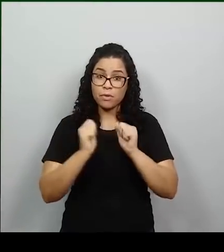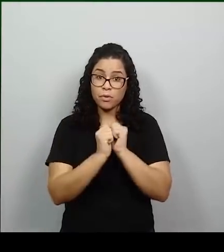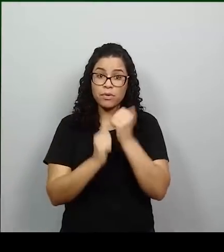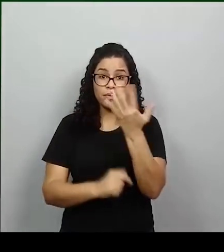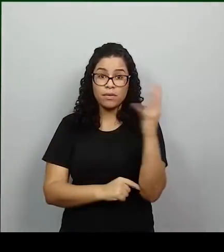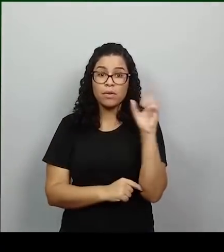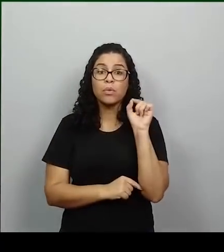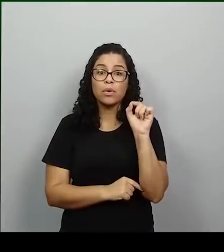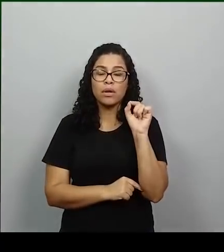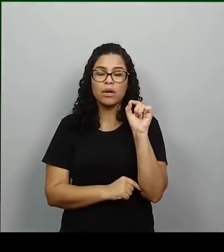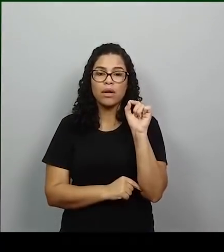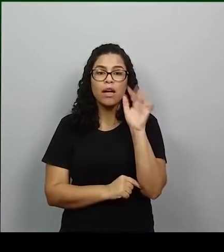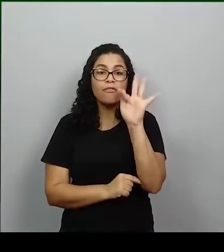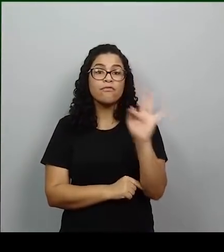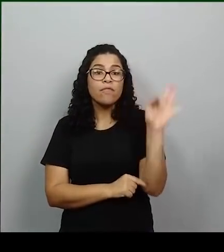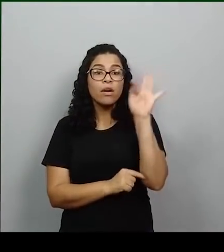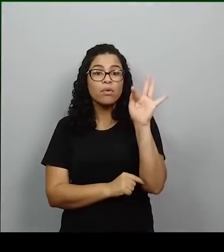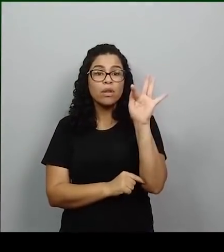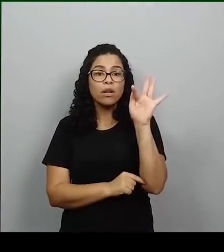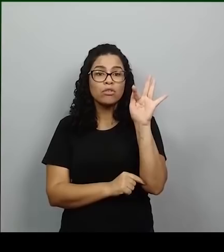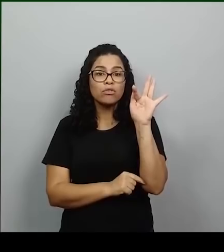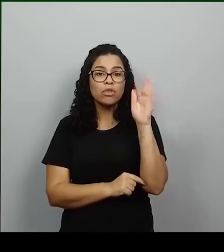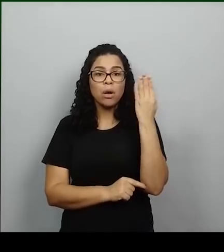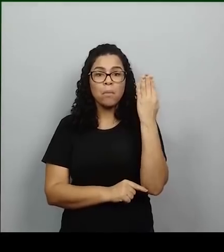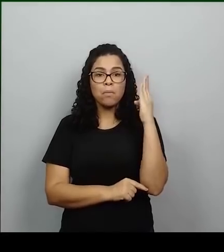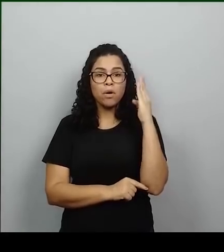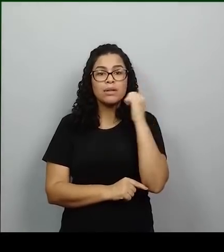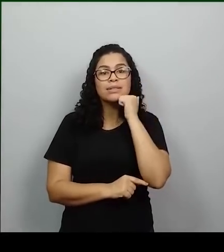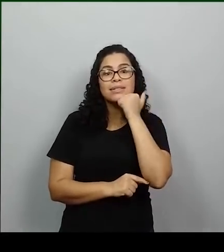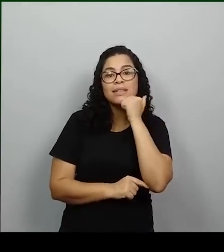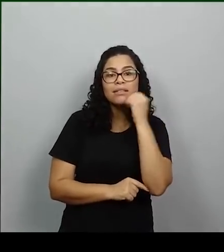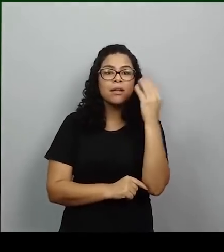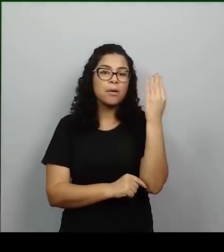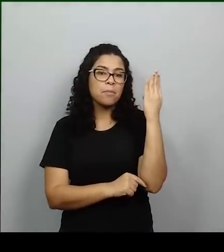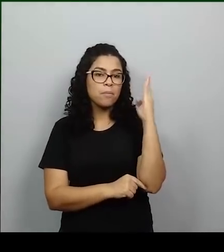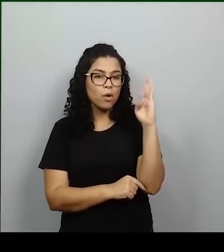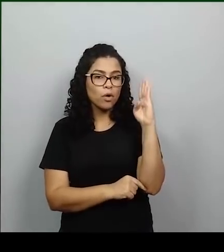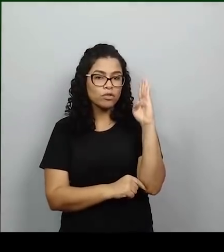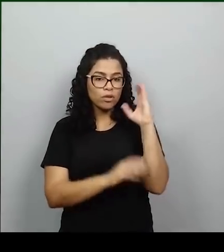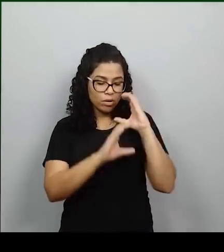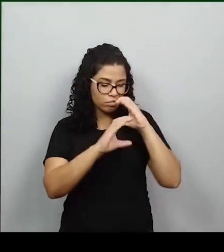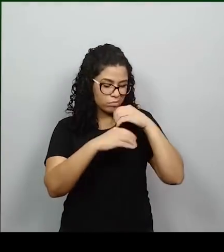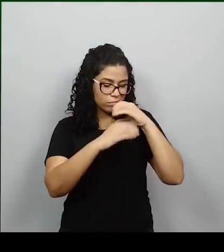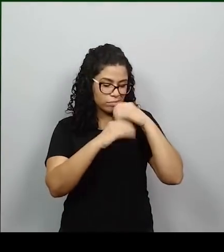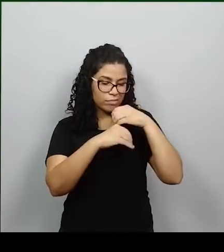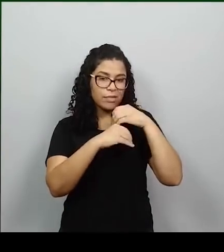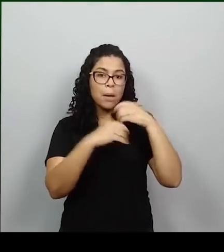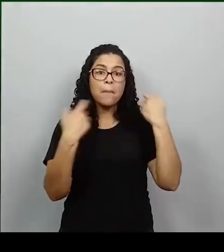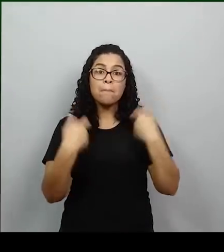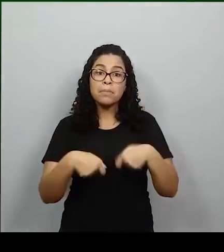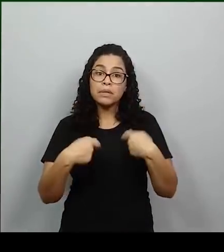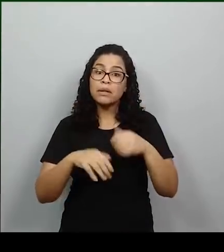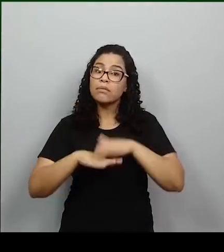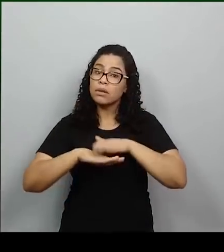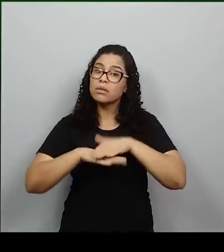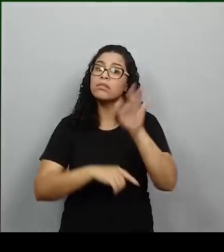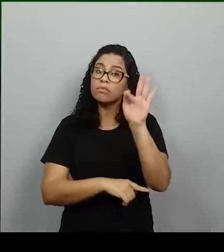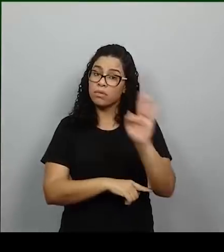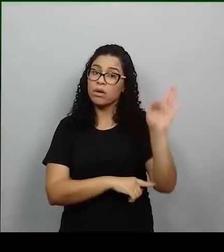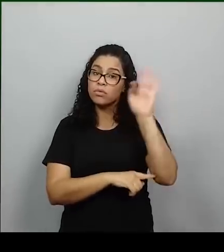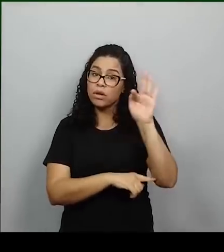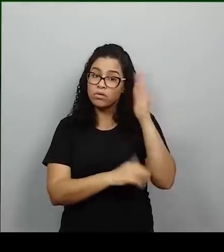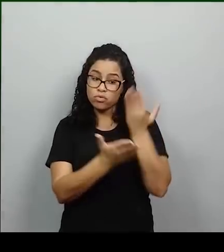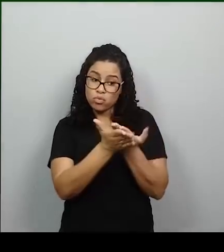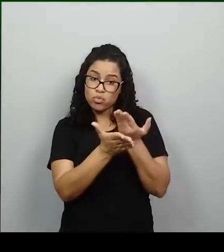botânica é a biologia, né? Então o nome do curso chama Ciências Biológicas. E para você cursar, tem que fazer uma faculdade, né? Para